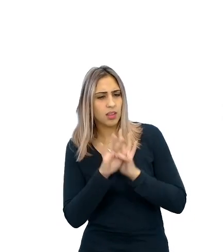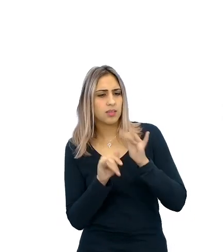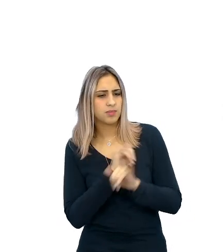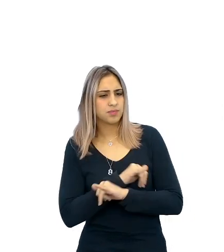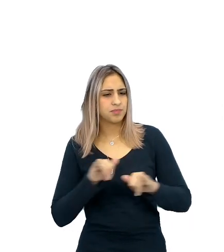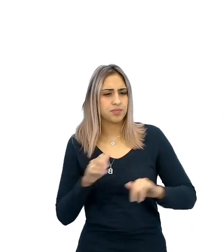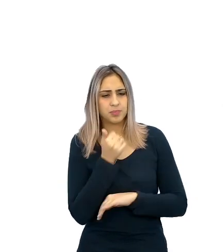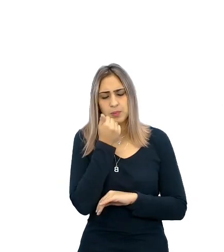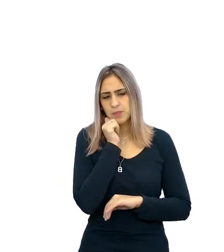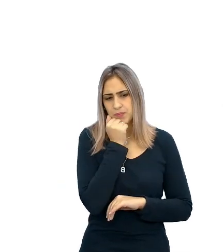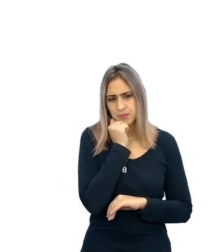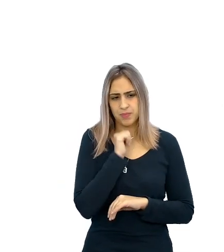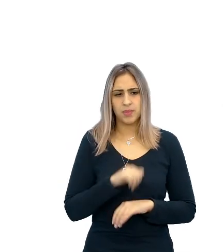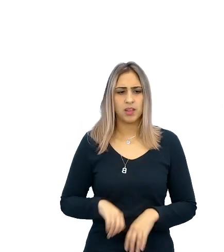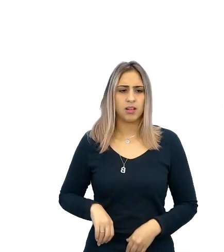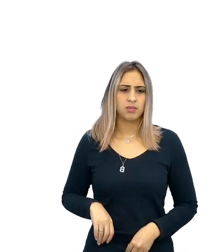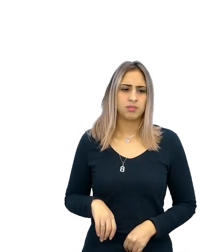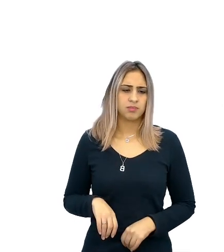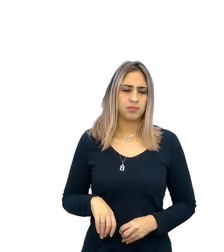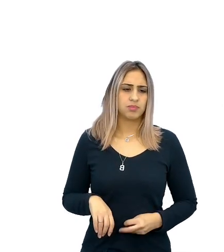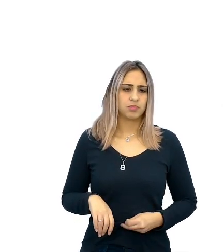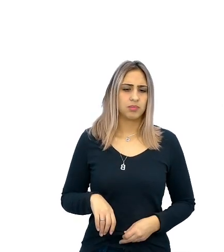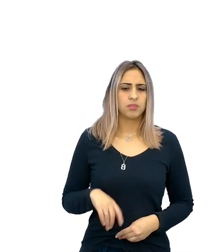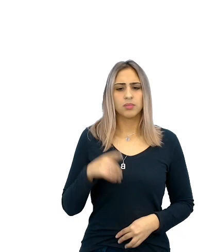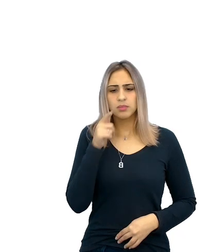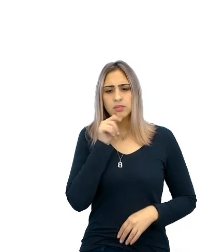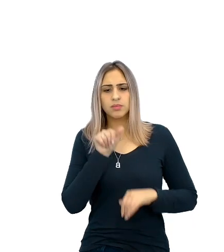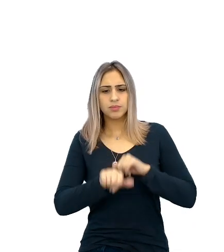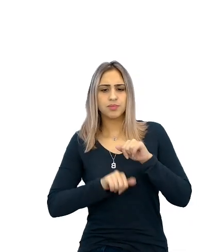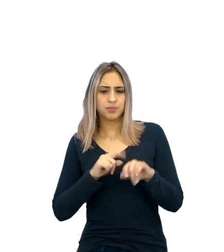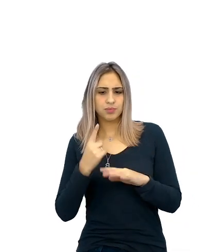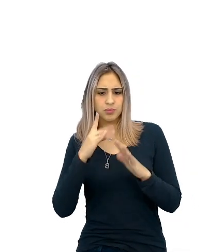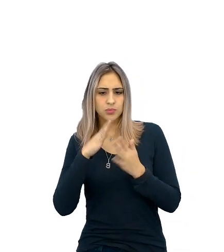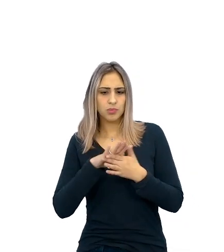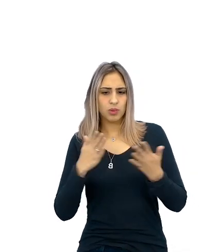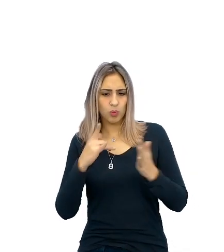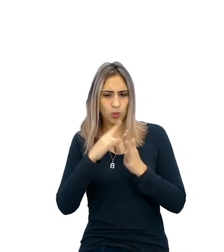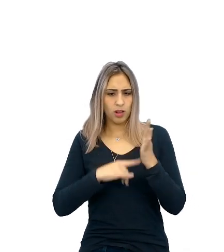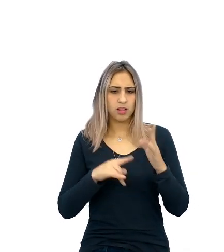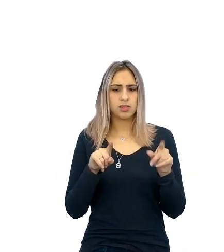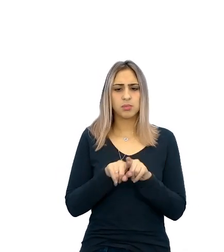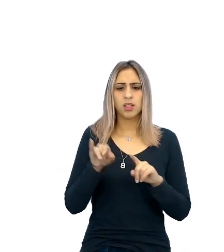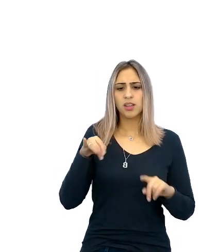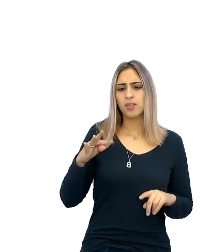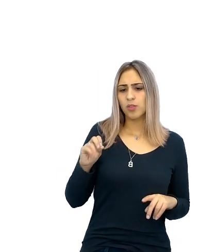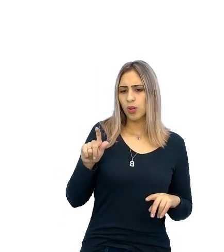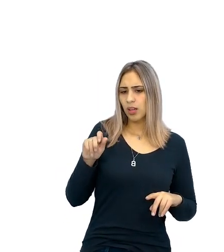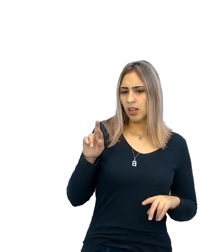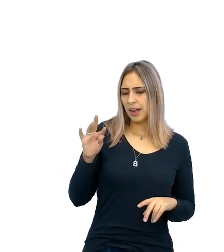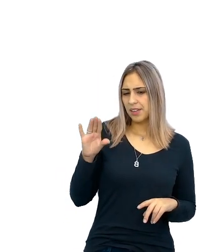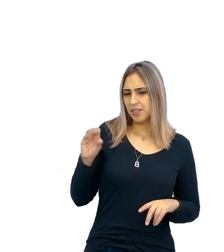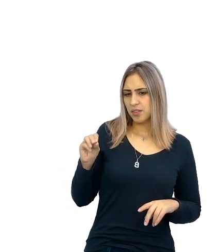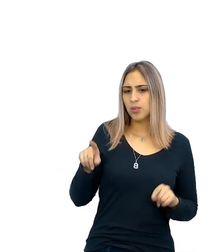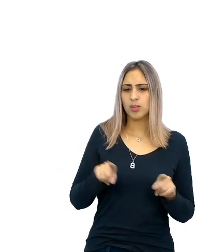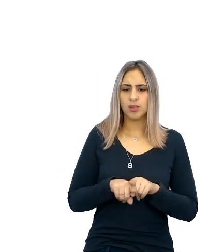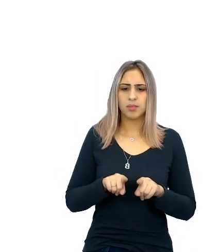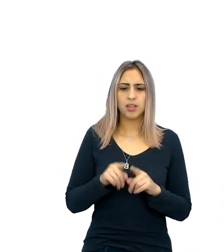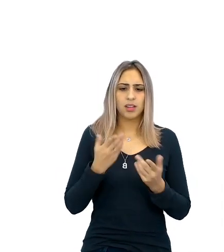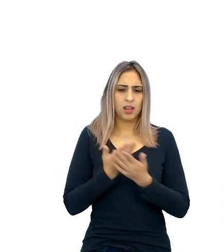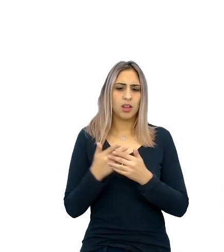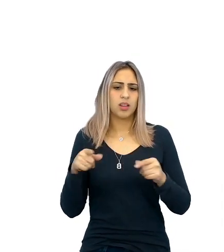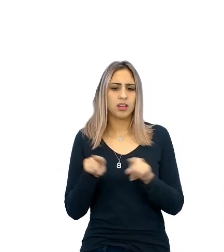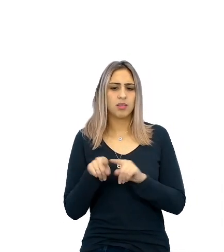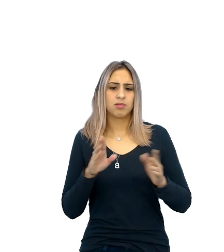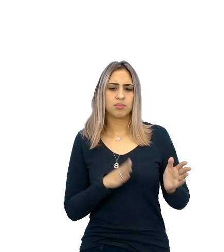divulgação científica, né, que vai depois se transformar num cartaz ou então num infográfico, né? E aí, na aula